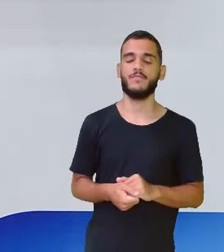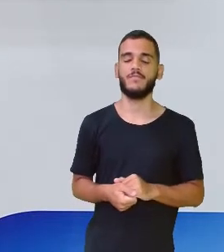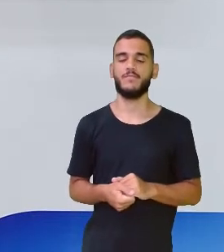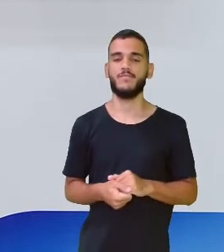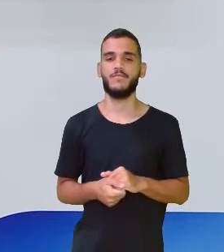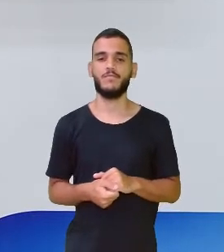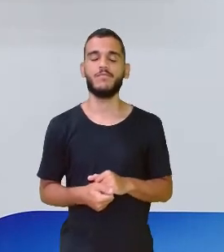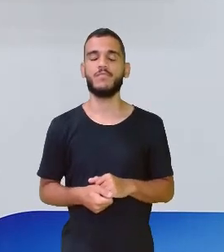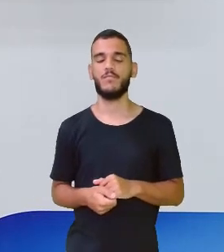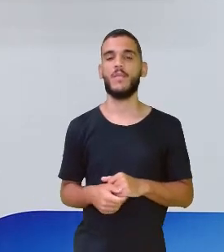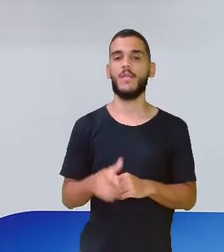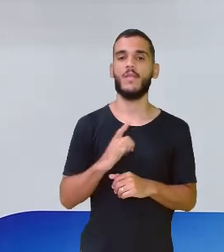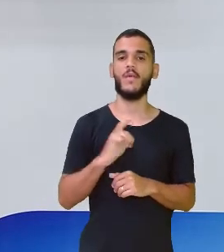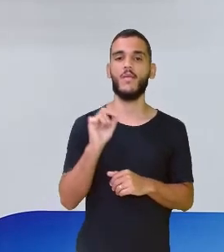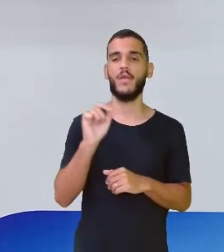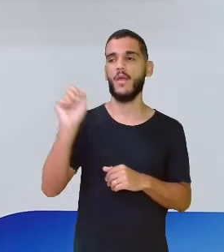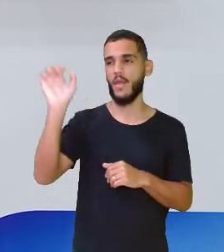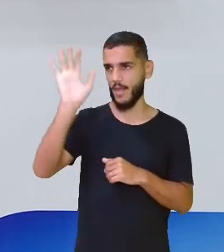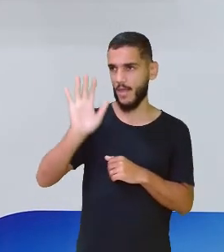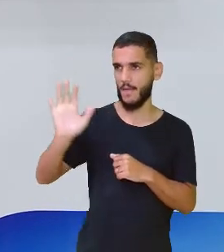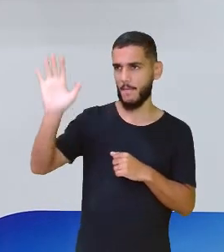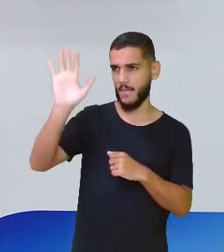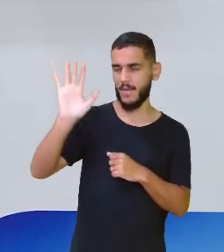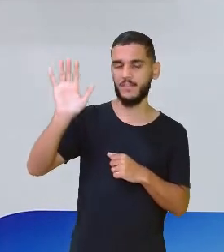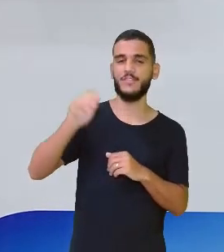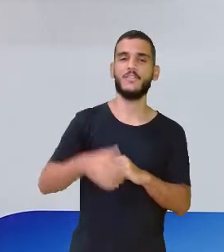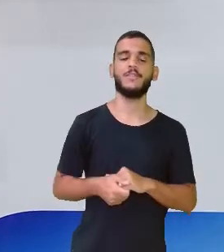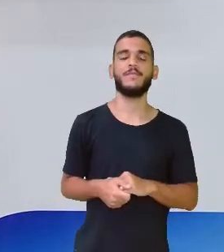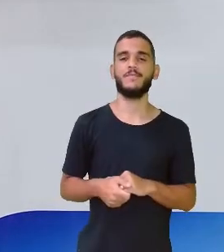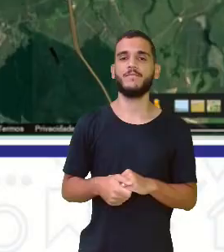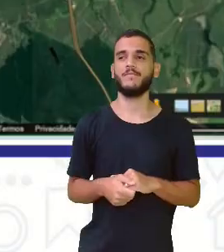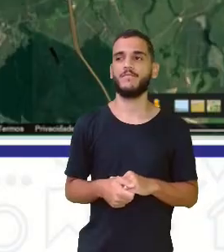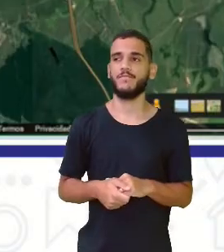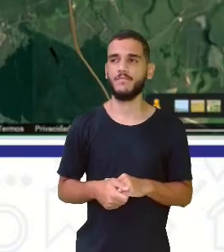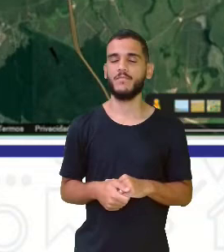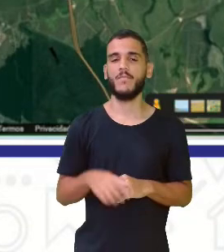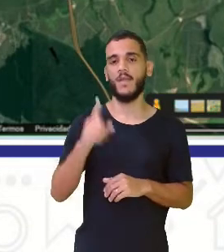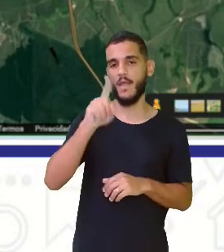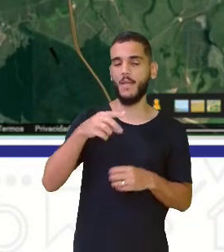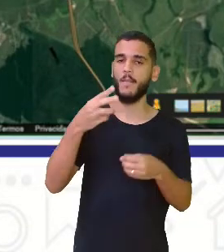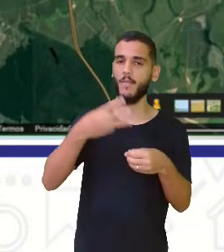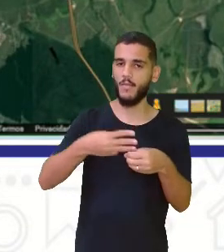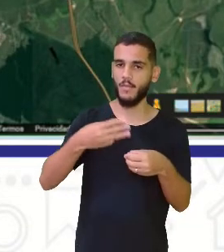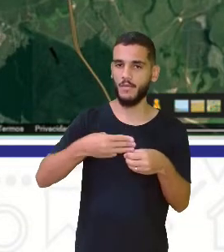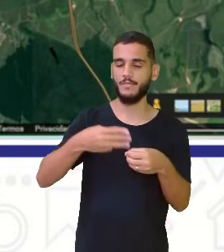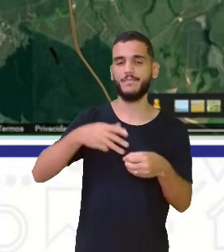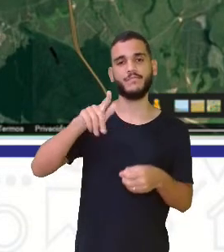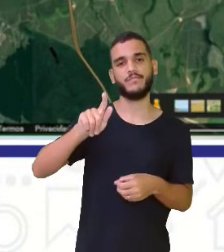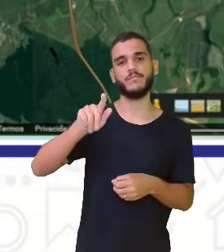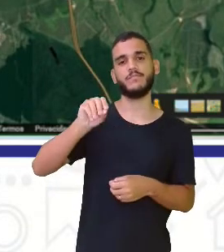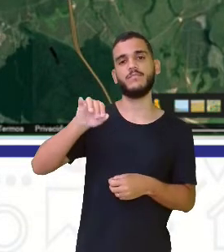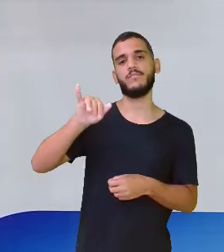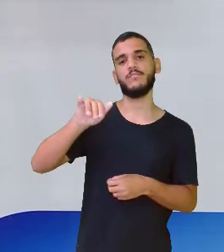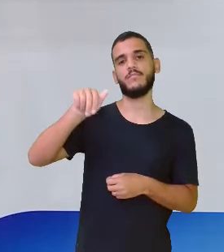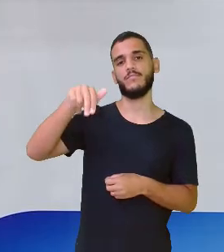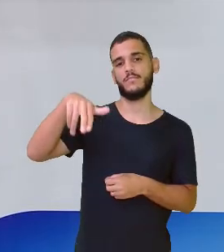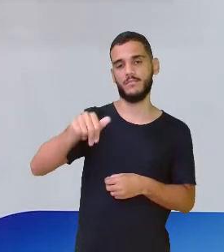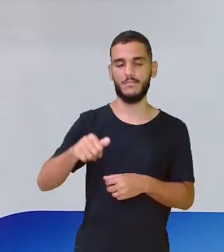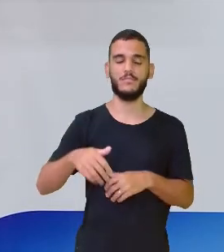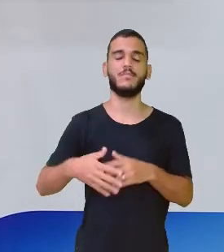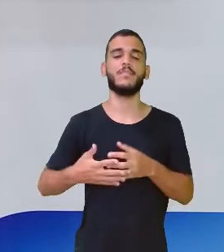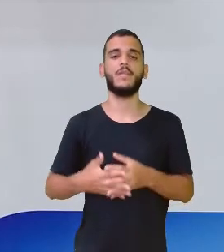né? Então, a gente tem aí a imagem do engenho Uruaé, fica no município de Goiânia, aqui, ó, pelo Google Maps a gente tem,